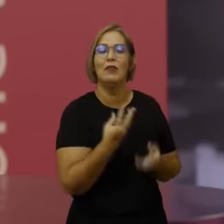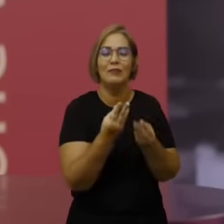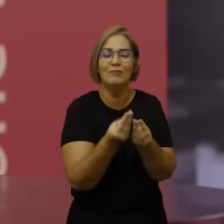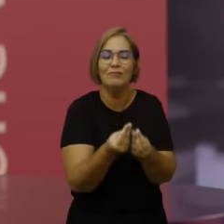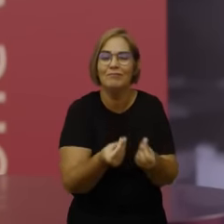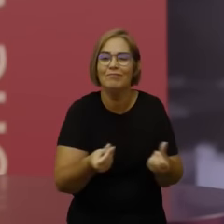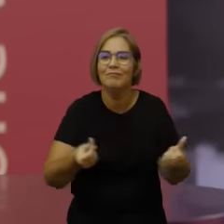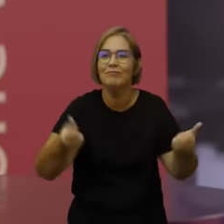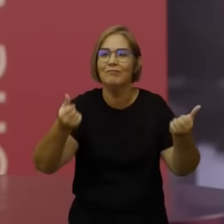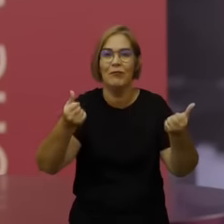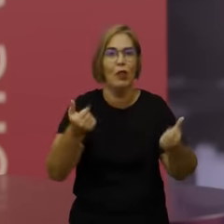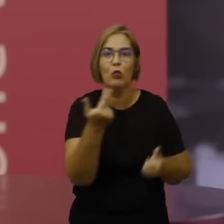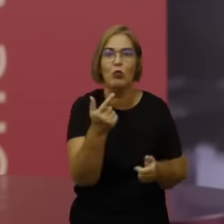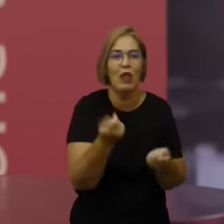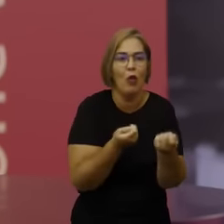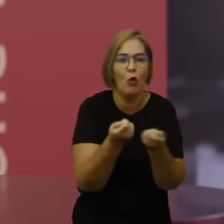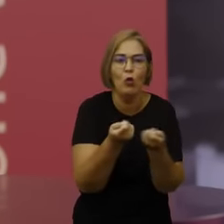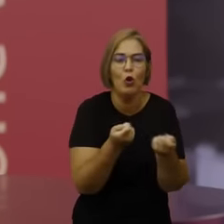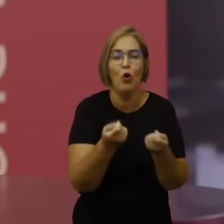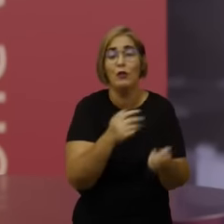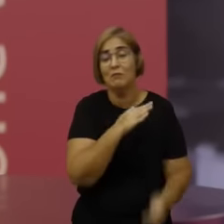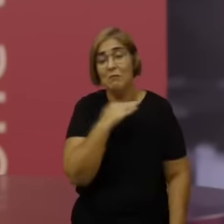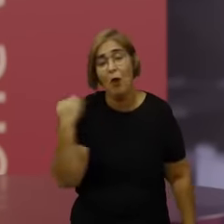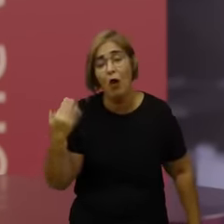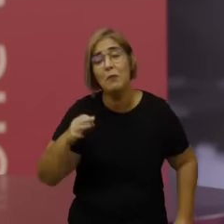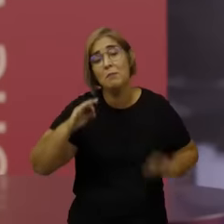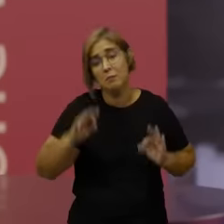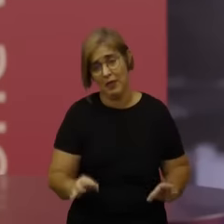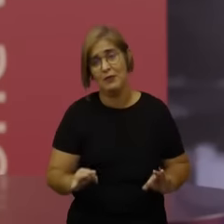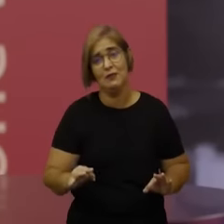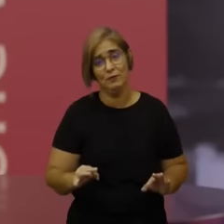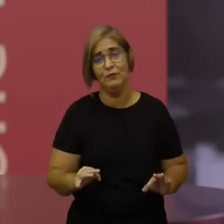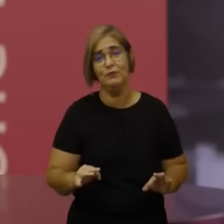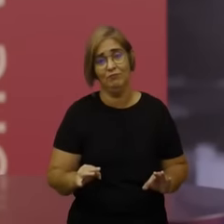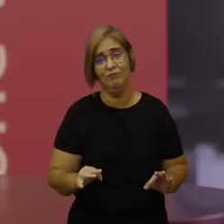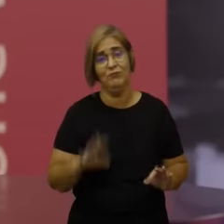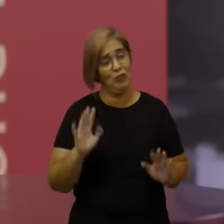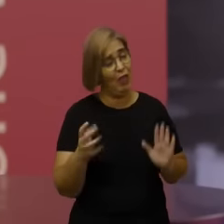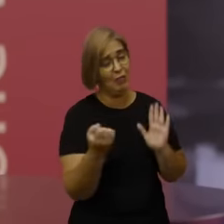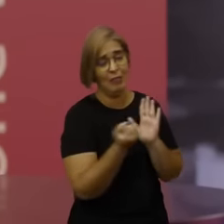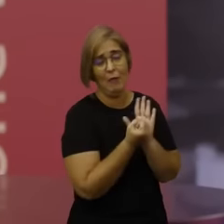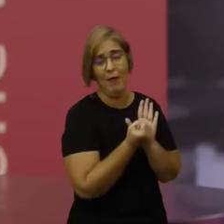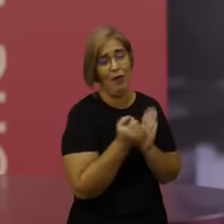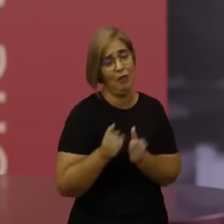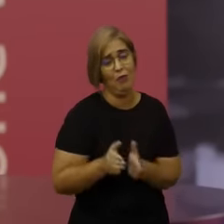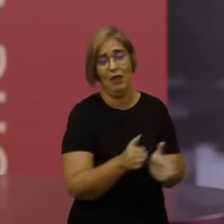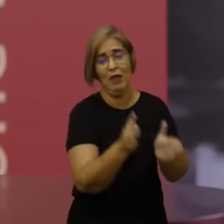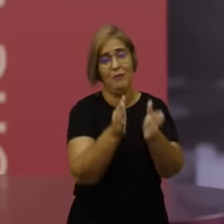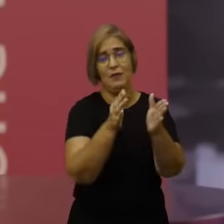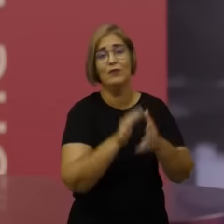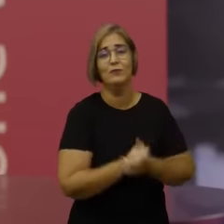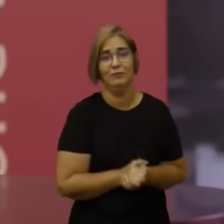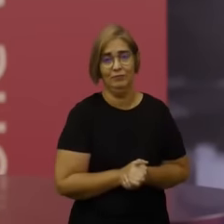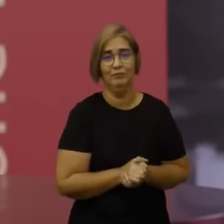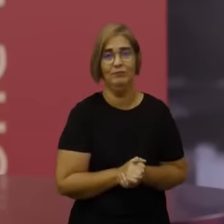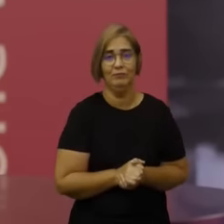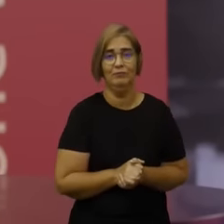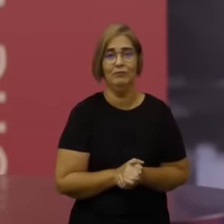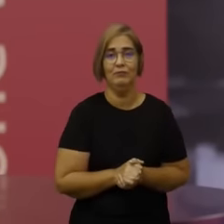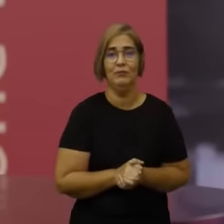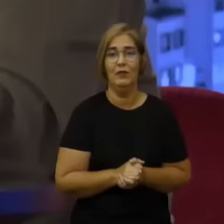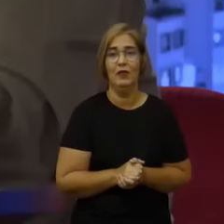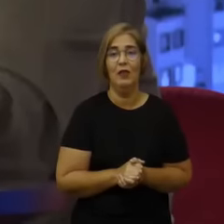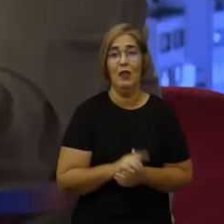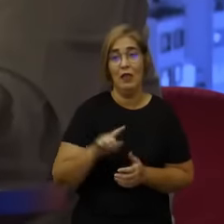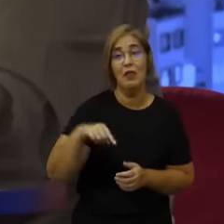finitude, a morte e eh isto que depois, né, será chamado pelo